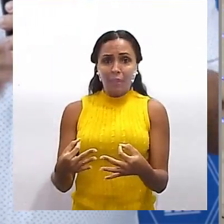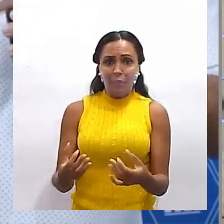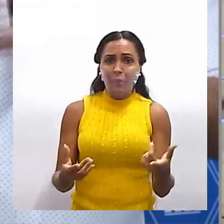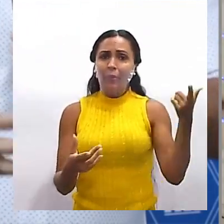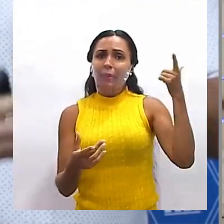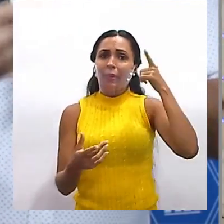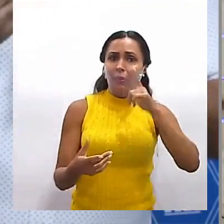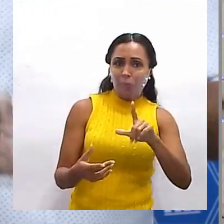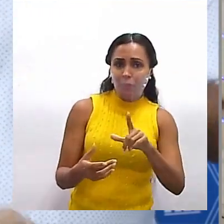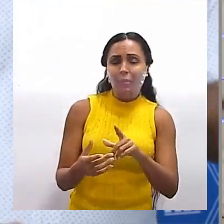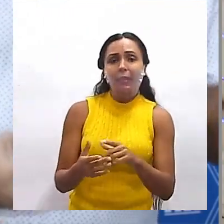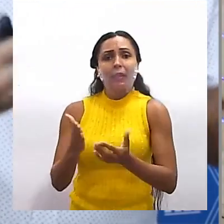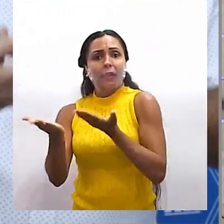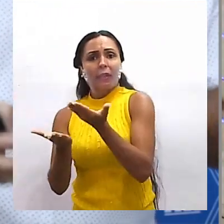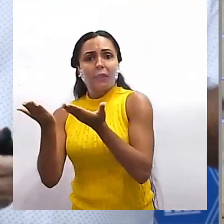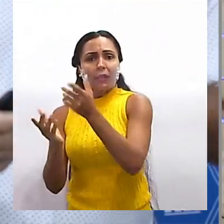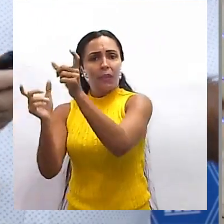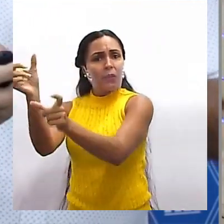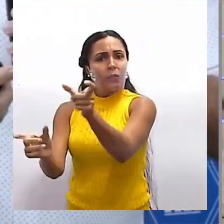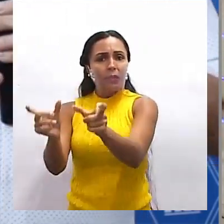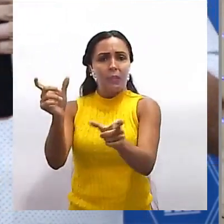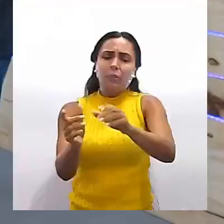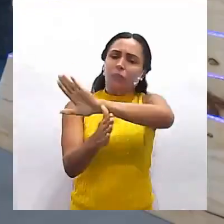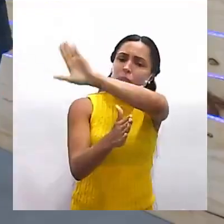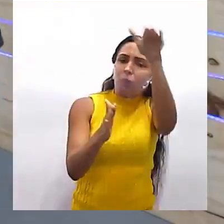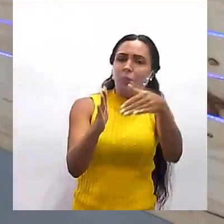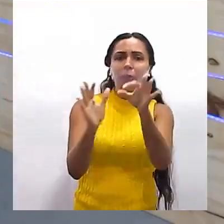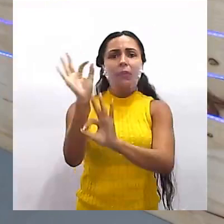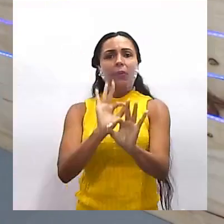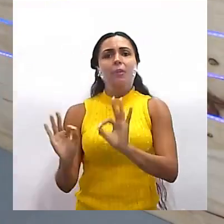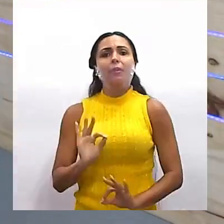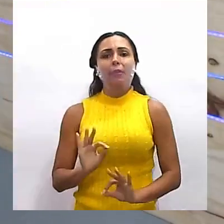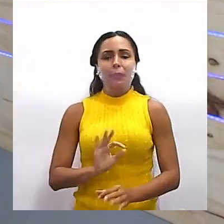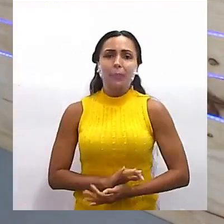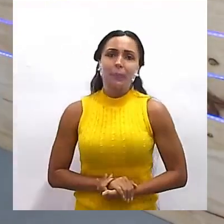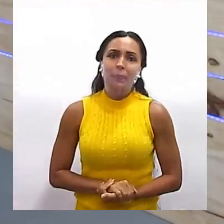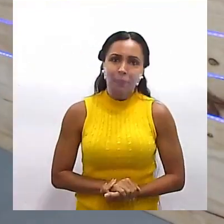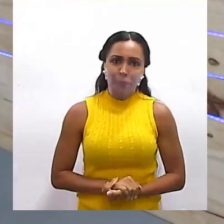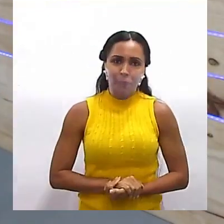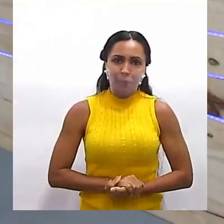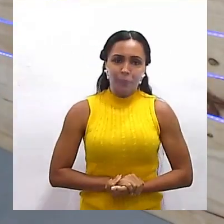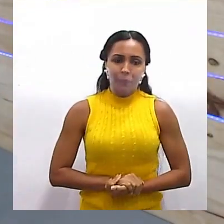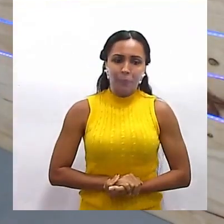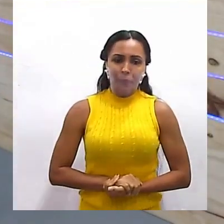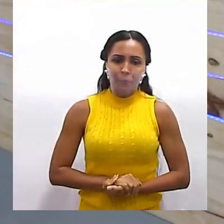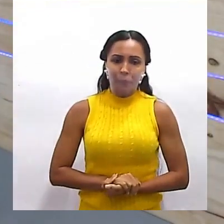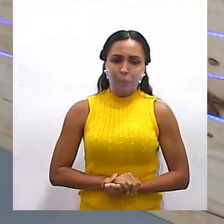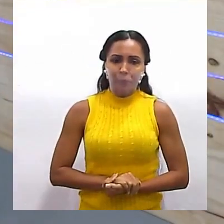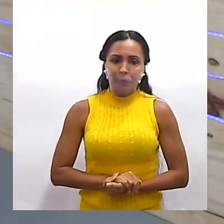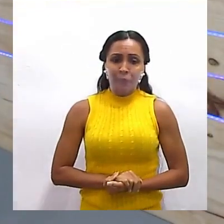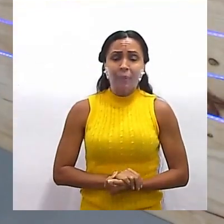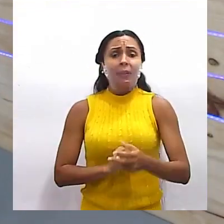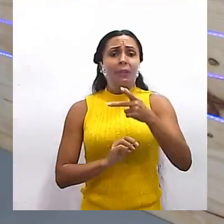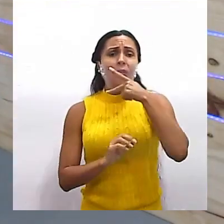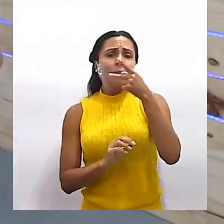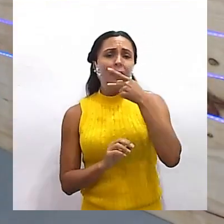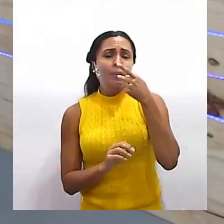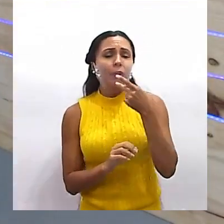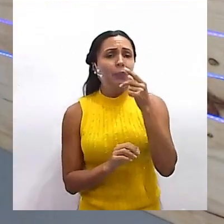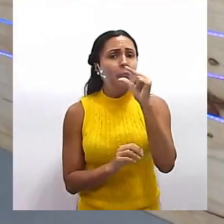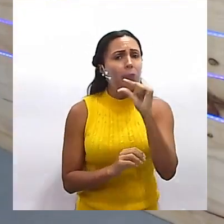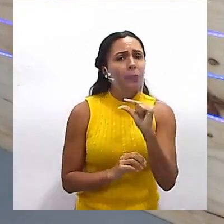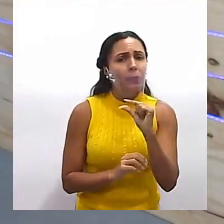o cliente dentro do horário estimado numa organização. Falando um pouquinho